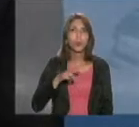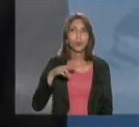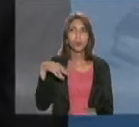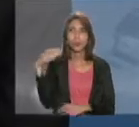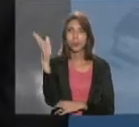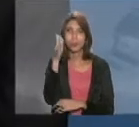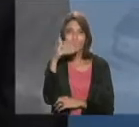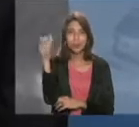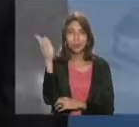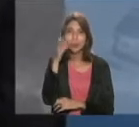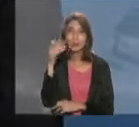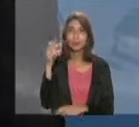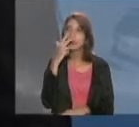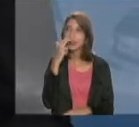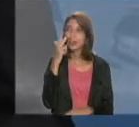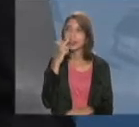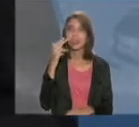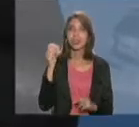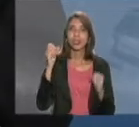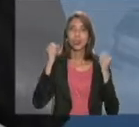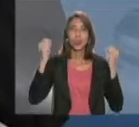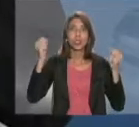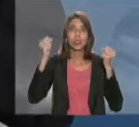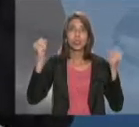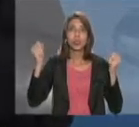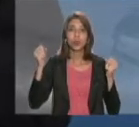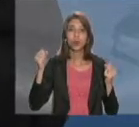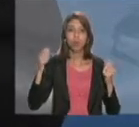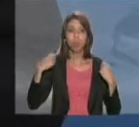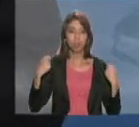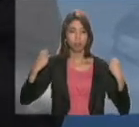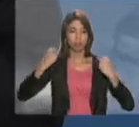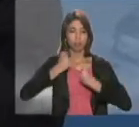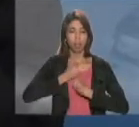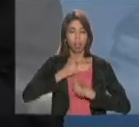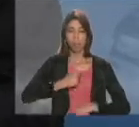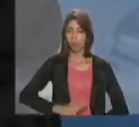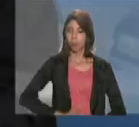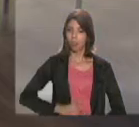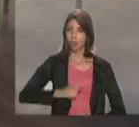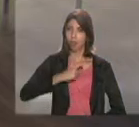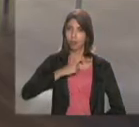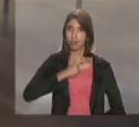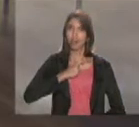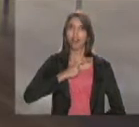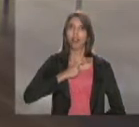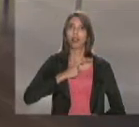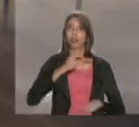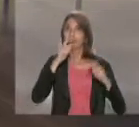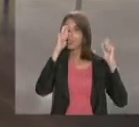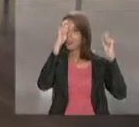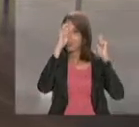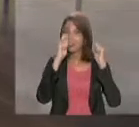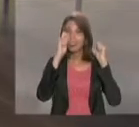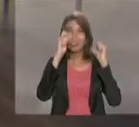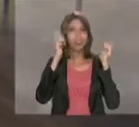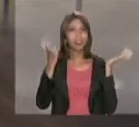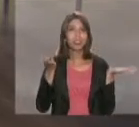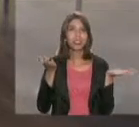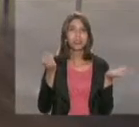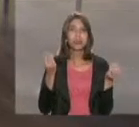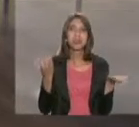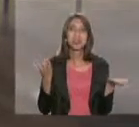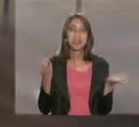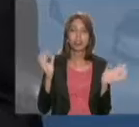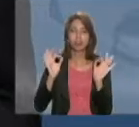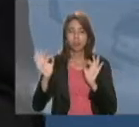chamadas bandeiras no estádio. Parecia que eles queriam que o torcedor chegasse lá de terno, gravata ou smoker, né, uma cartola, o cara